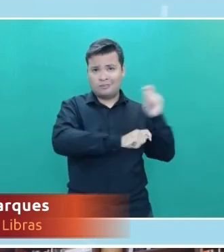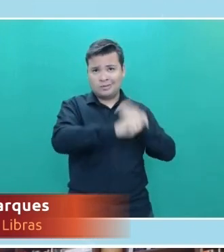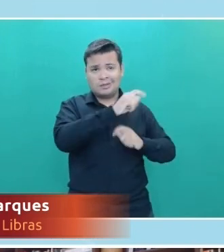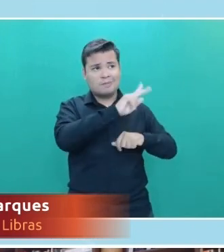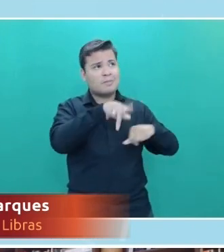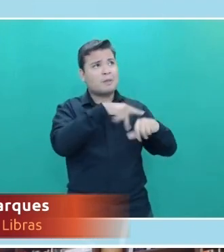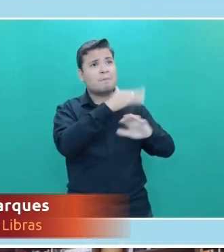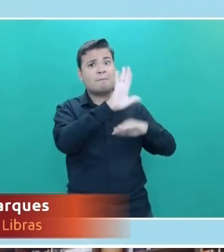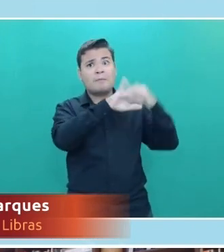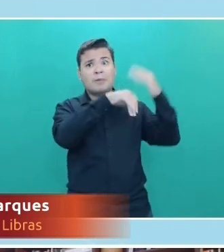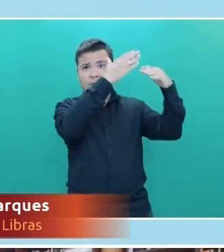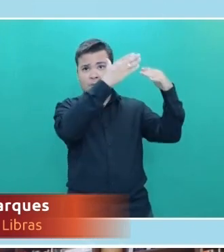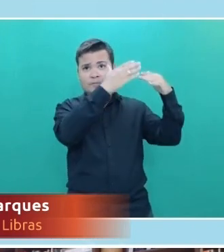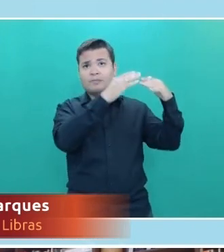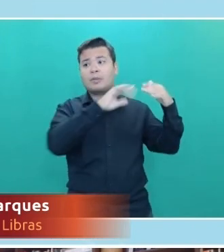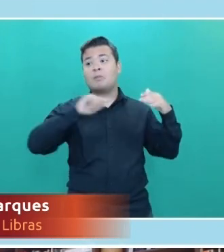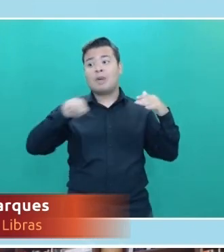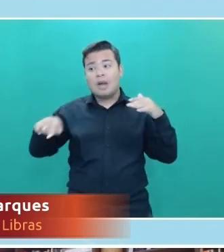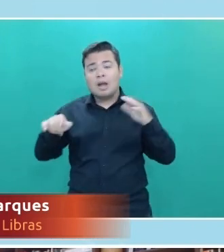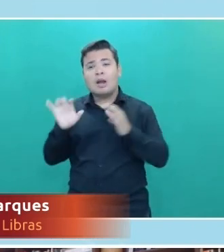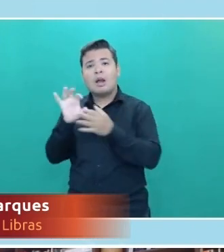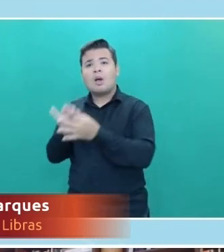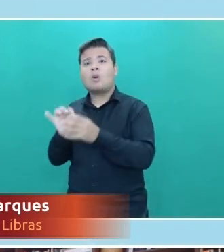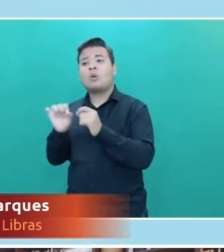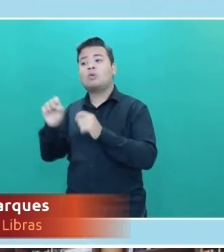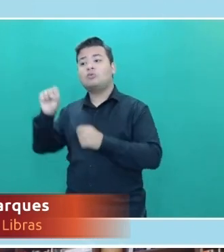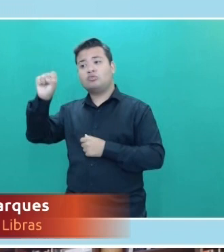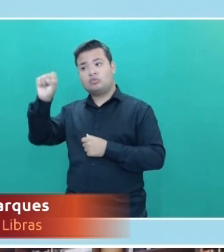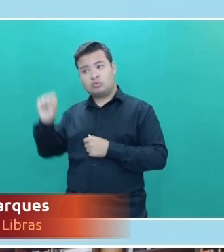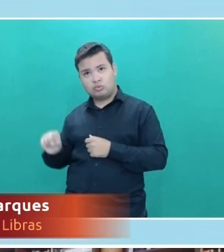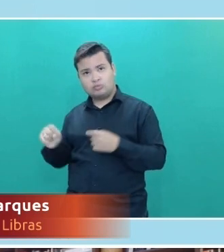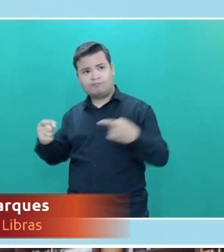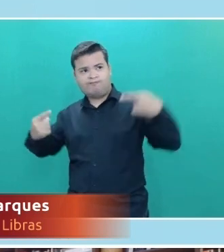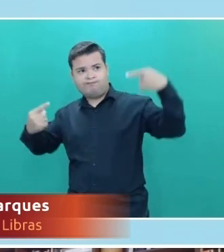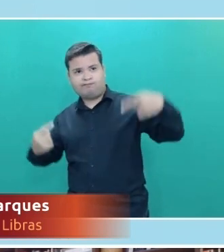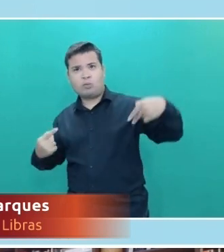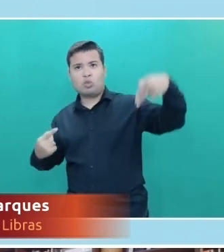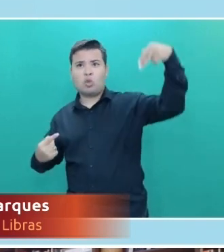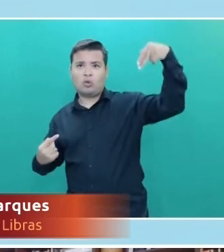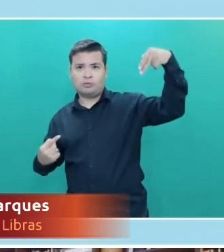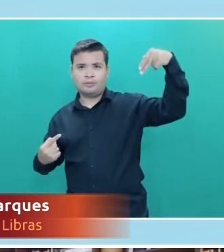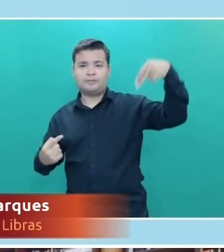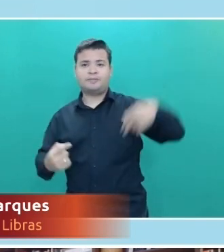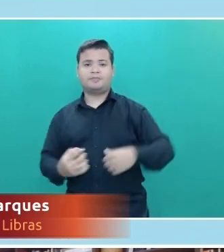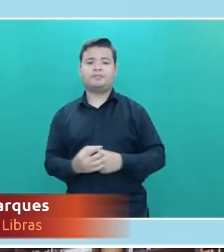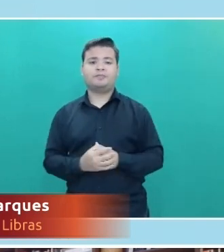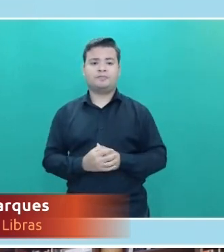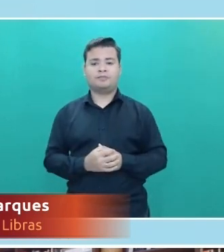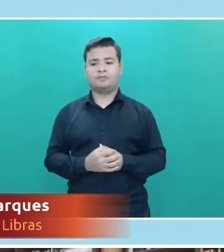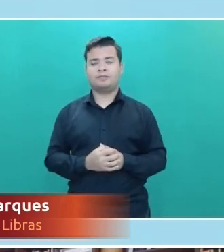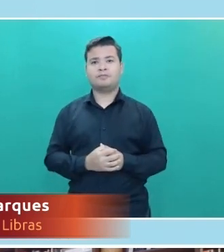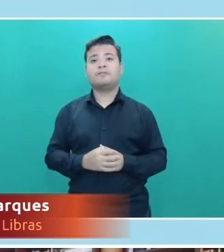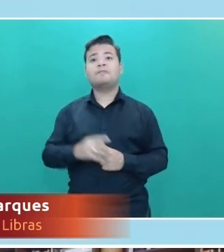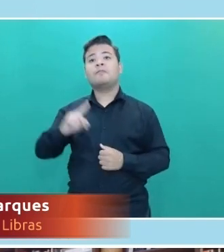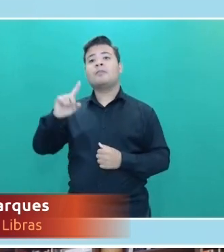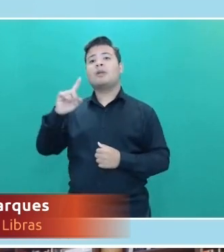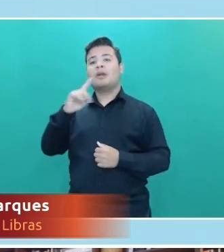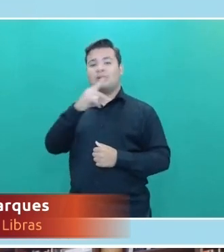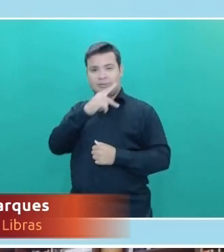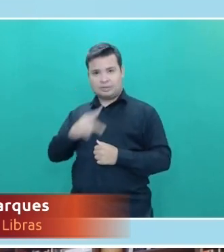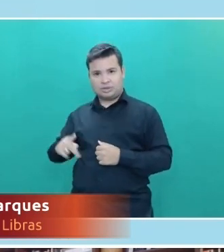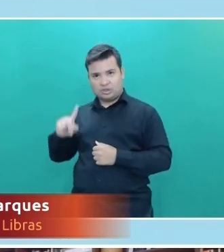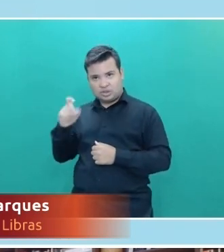uma retórica sul-sul, sul versus norte. E quando a ex-presidente Dilma Rousseff